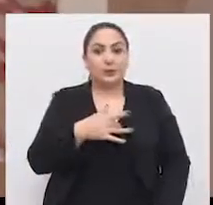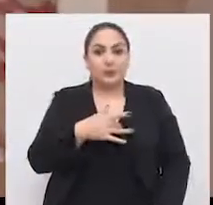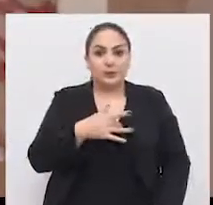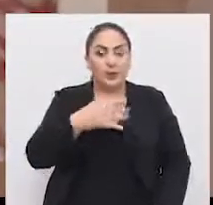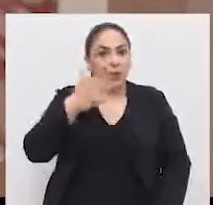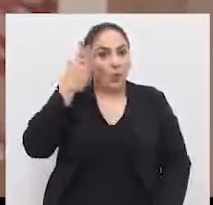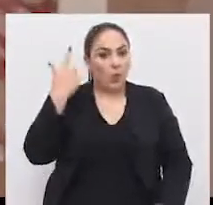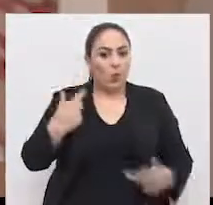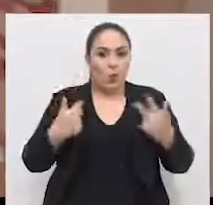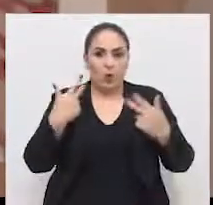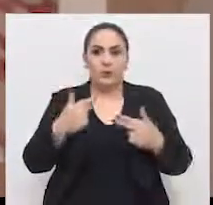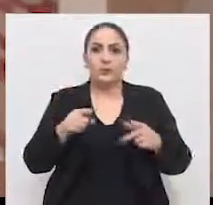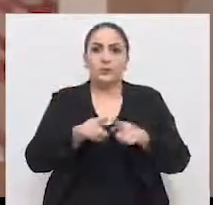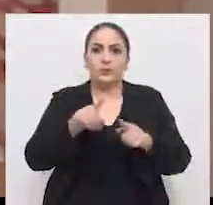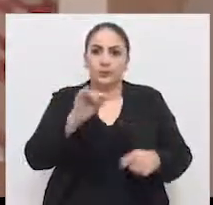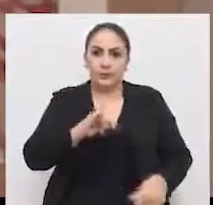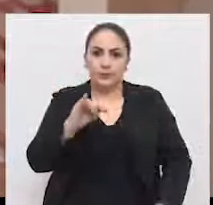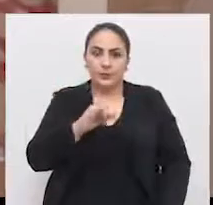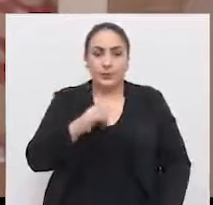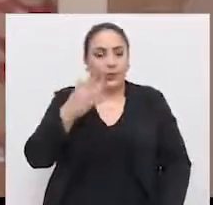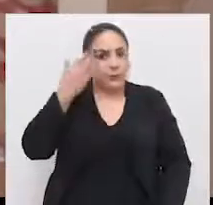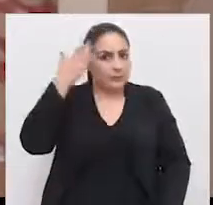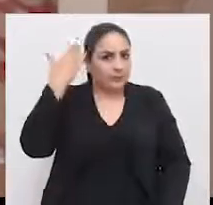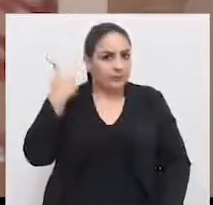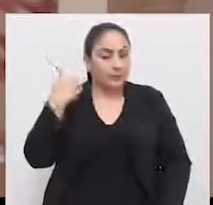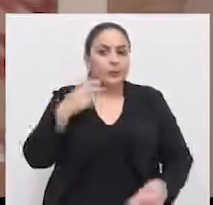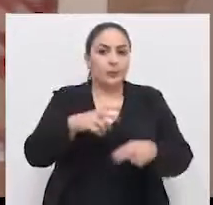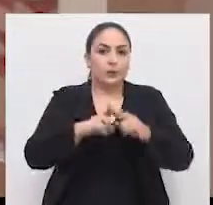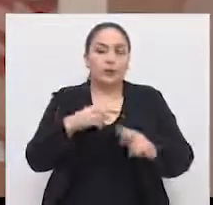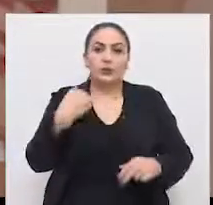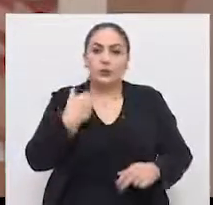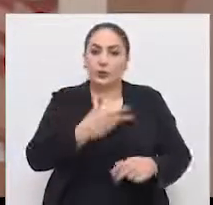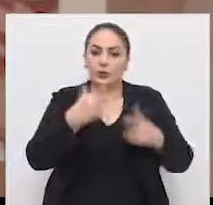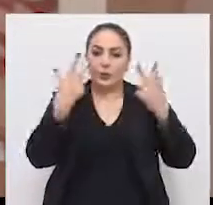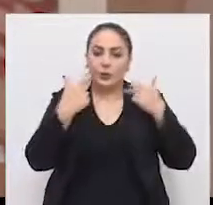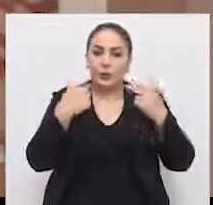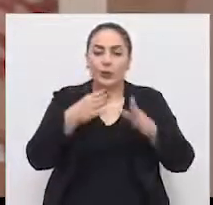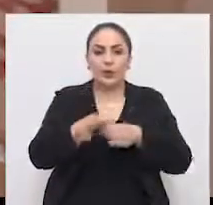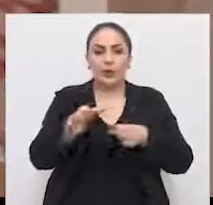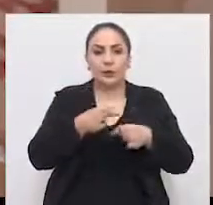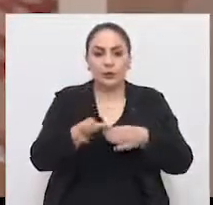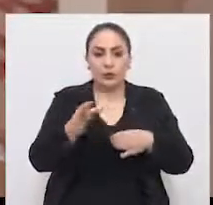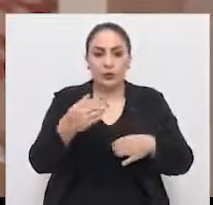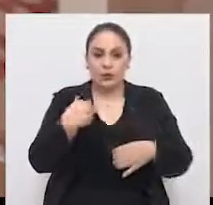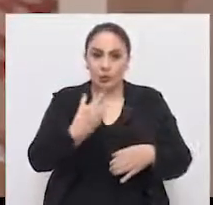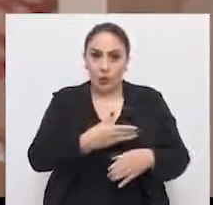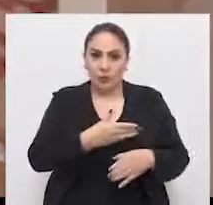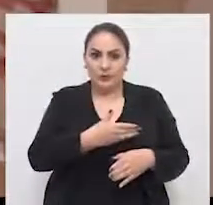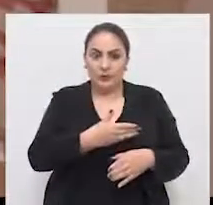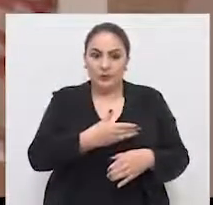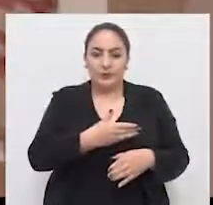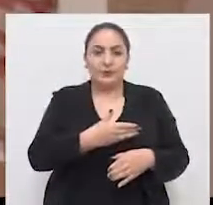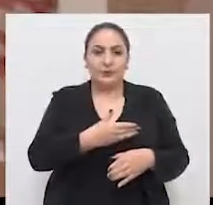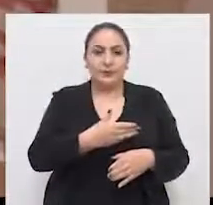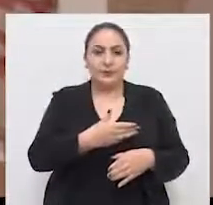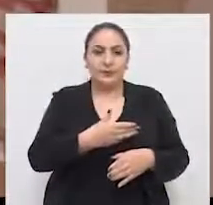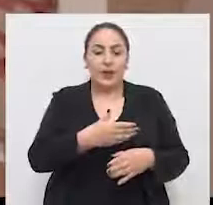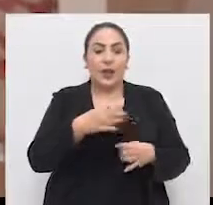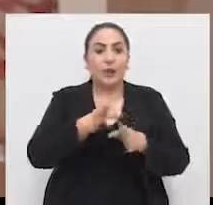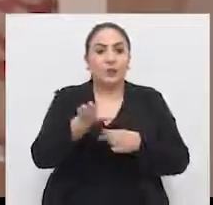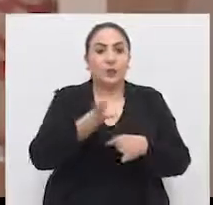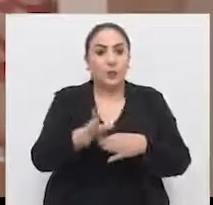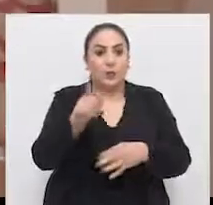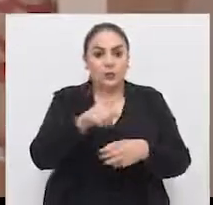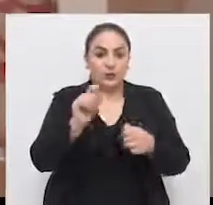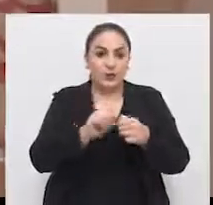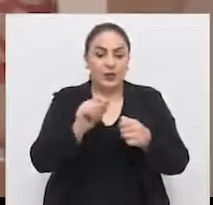O corte também é uma higiene para o cabelo. Então, a gente geralmente aconselha, nós cabeleireiros, aconselhamos